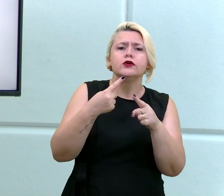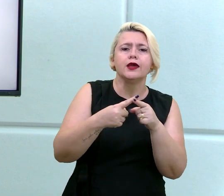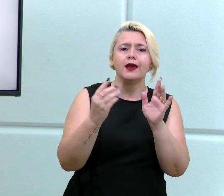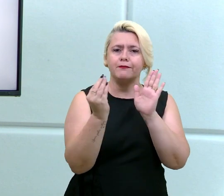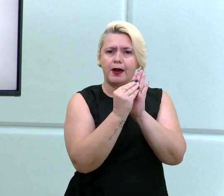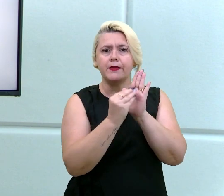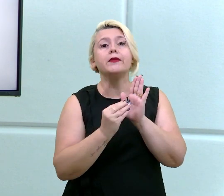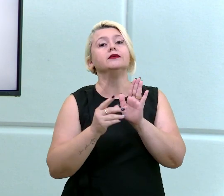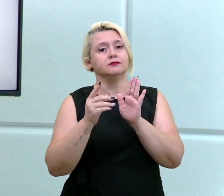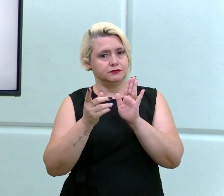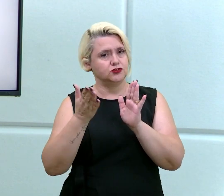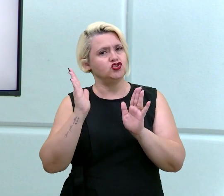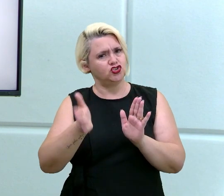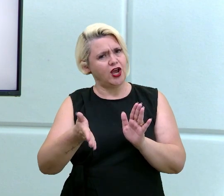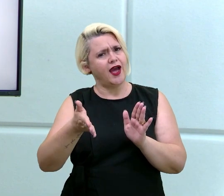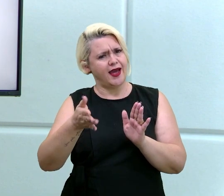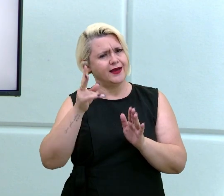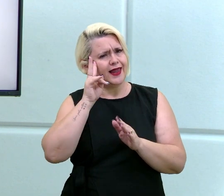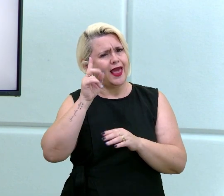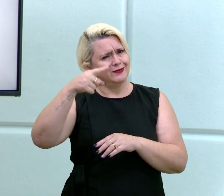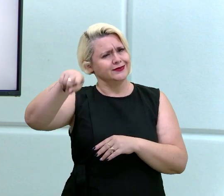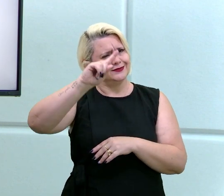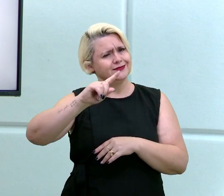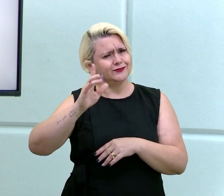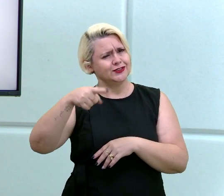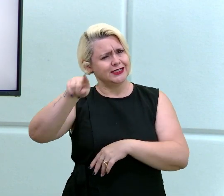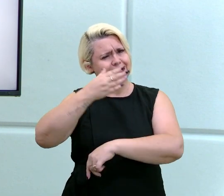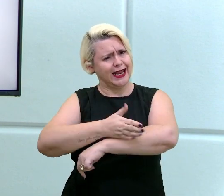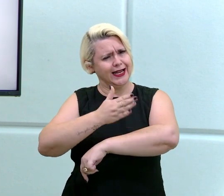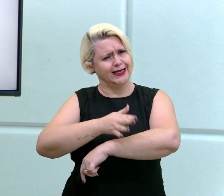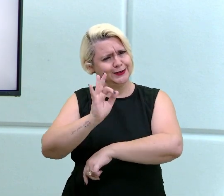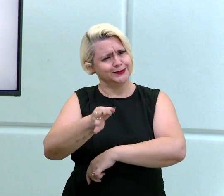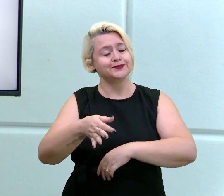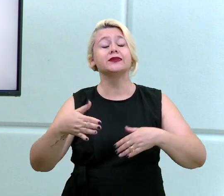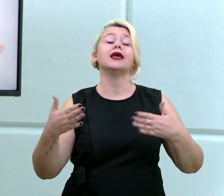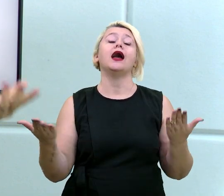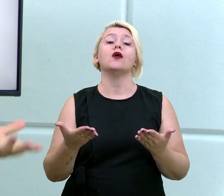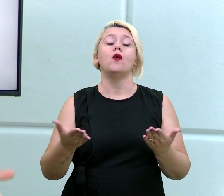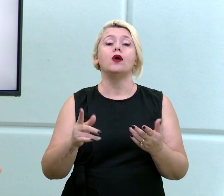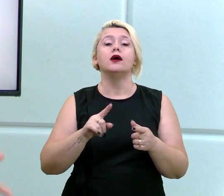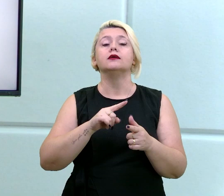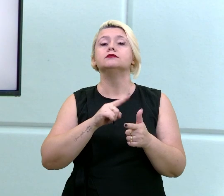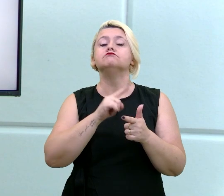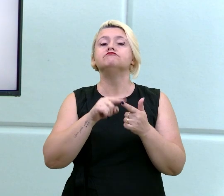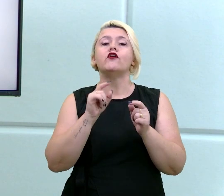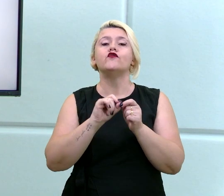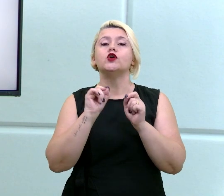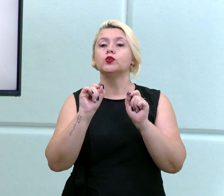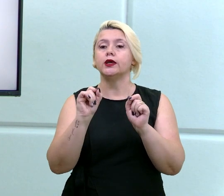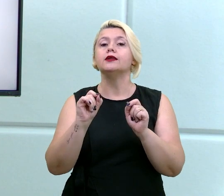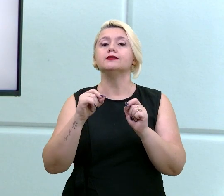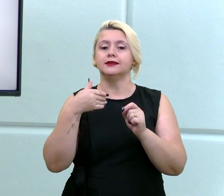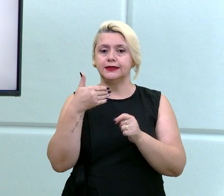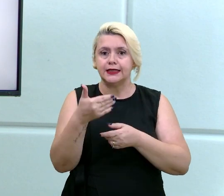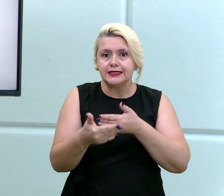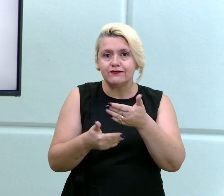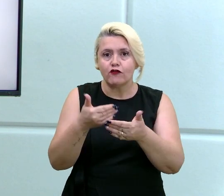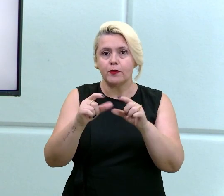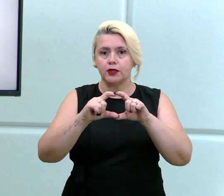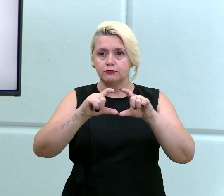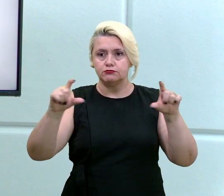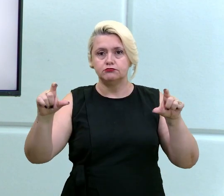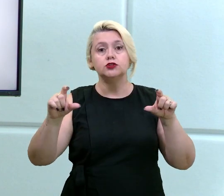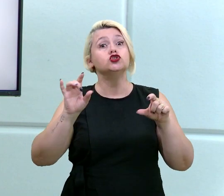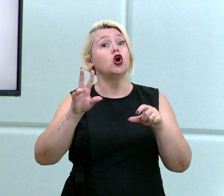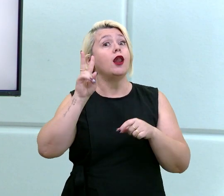aquelas coisinhas. Eu sei que está tudo fresquinho aí, porque vocês estão treinando. E agora? Depois vem o quê? O desenvolvimento. Só